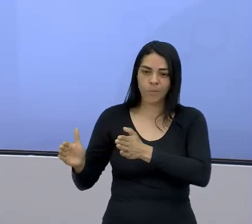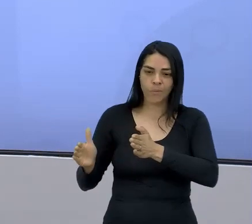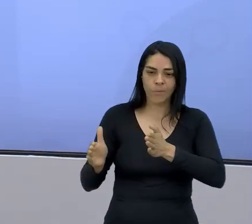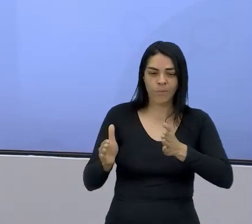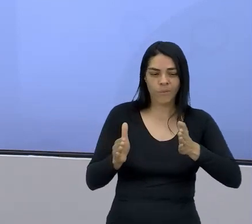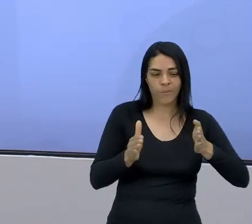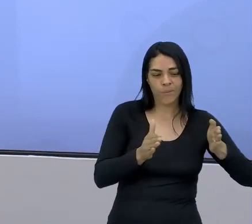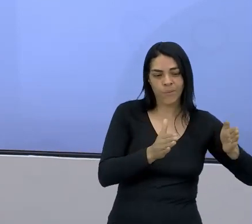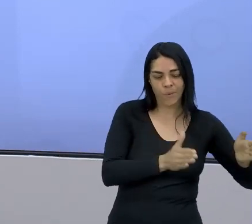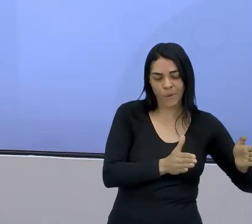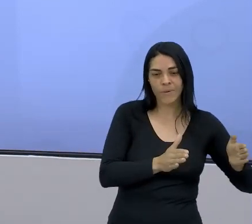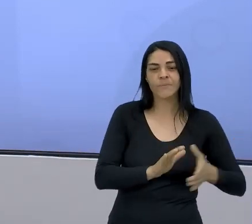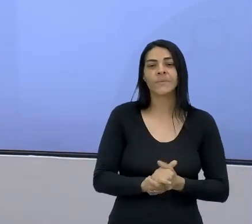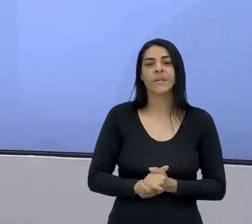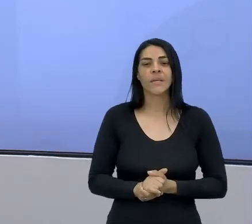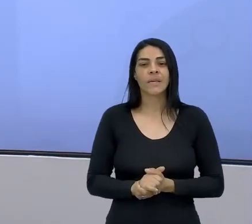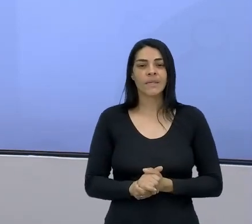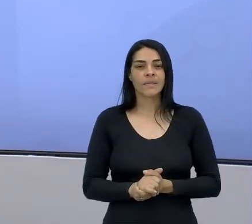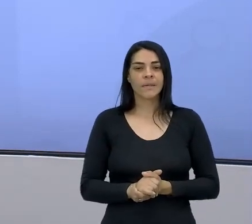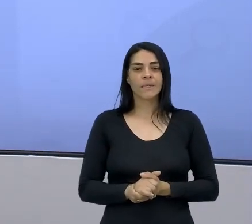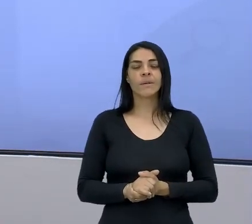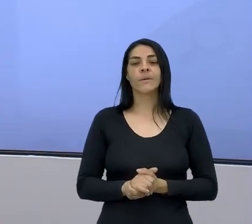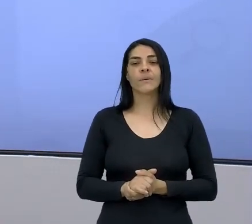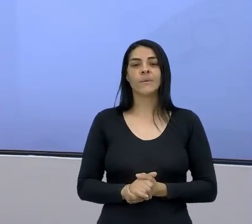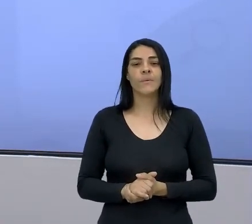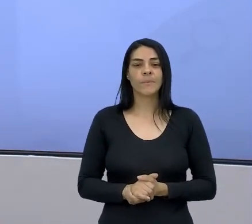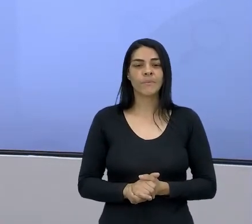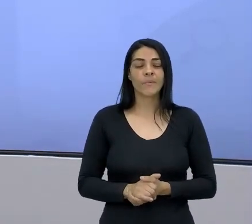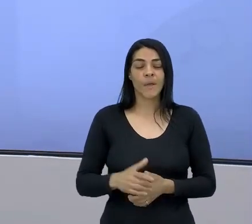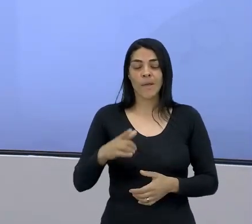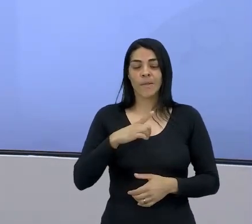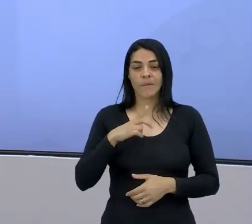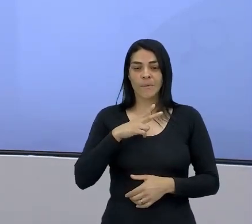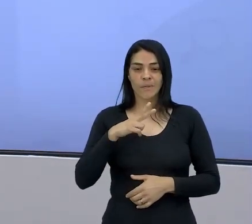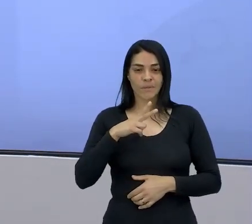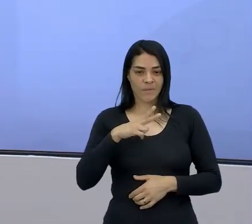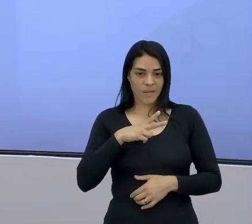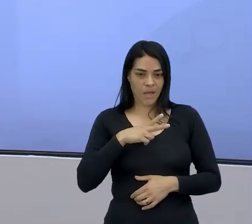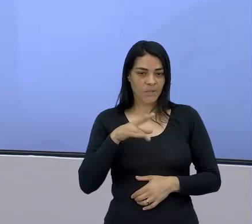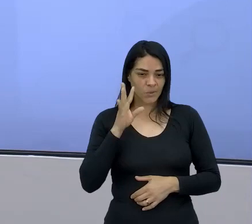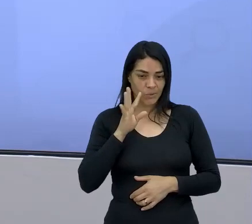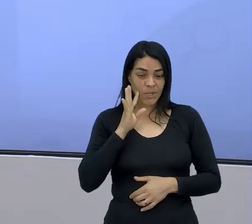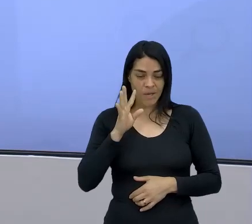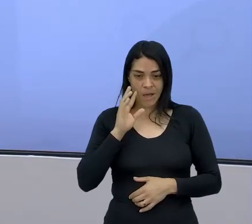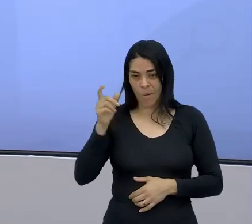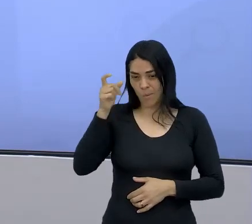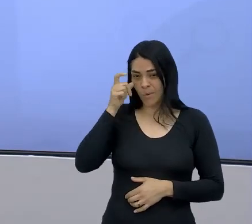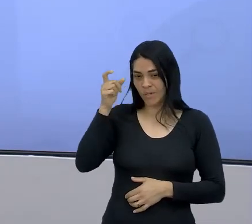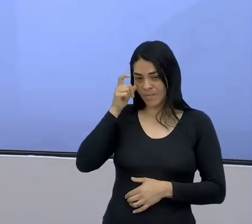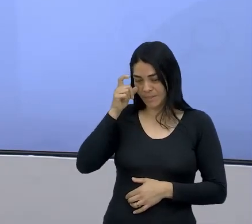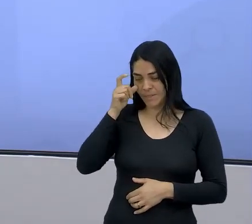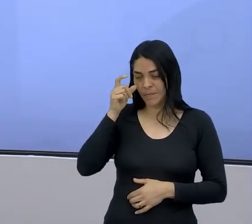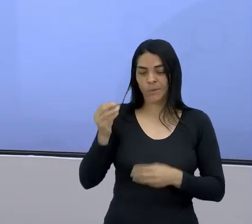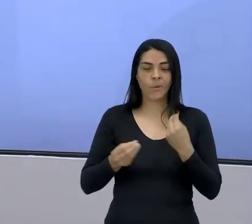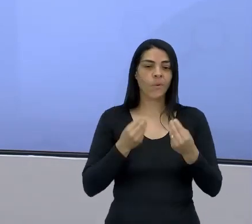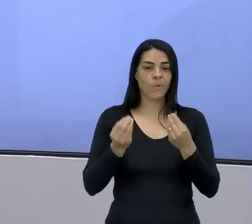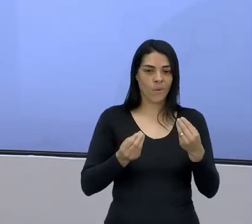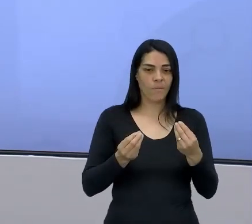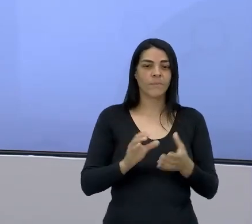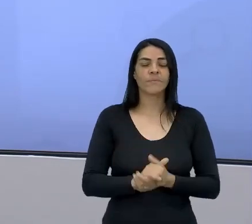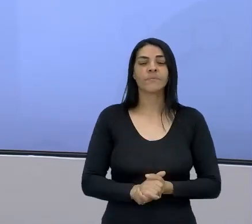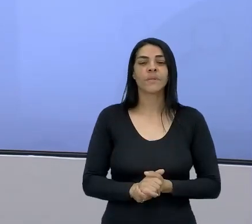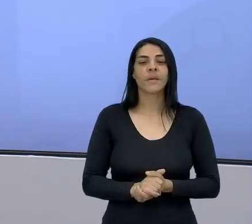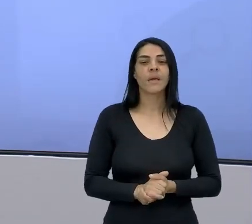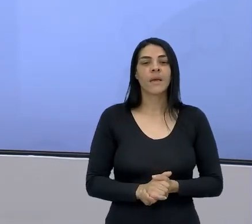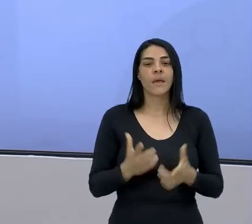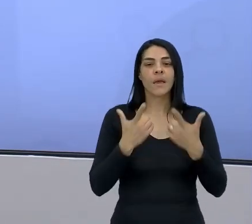descrição narrativa, ela possui uma particularidade muito interessante, que é a questão de utilizarmos a linguagem corrida,